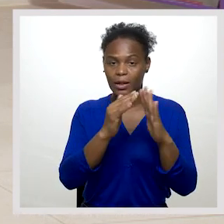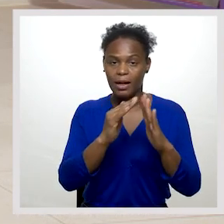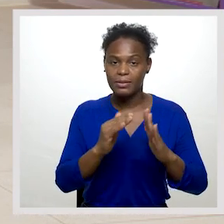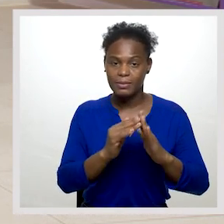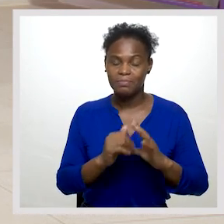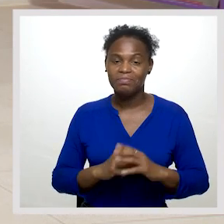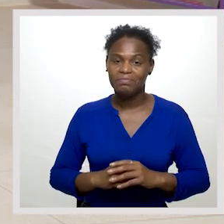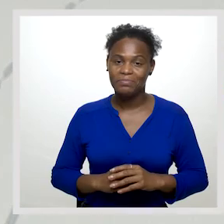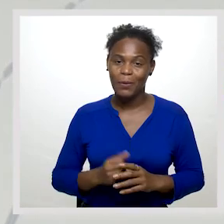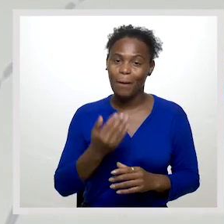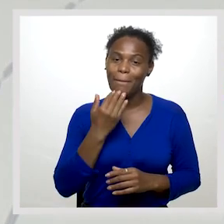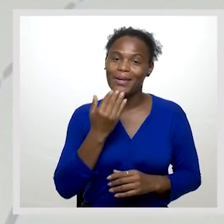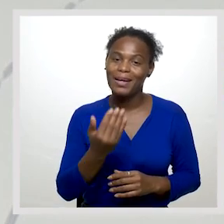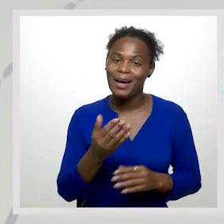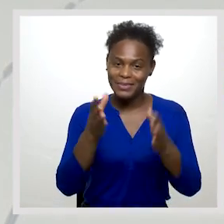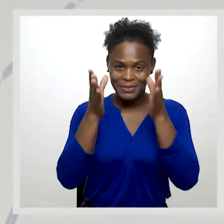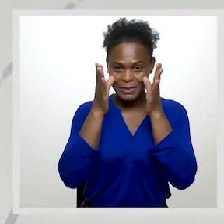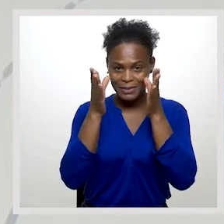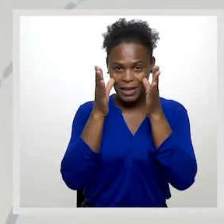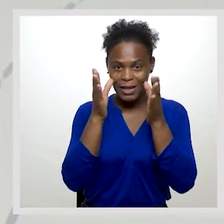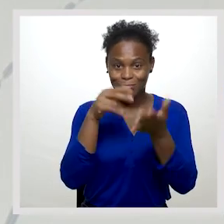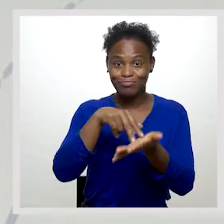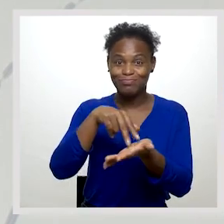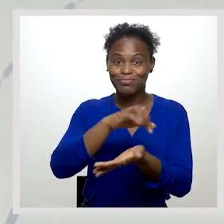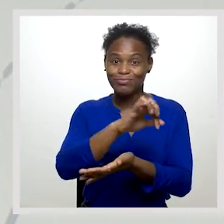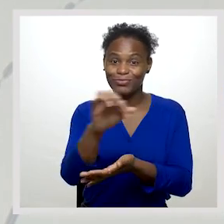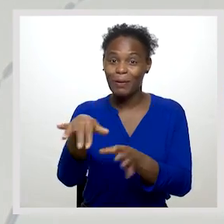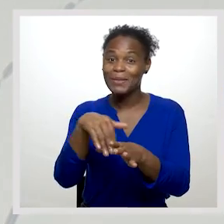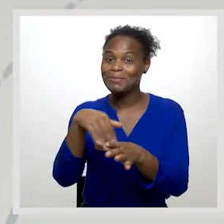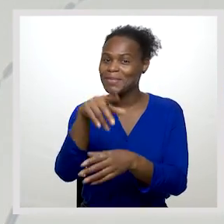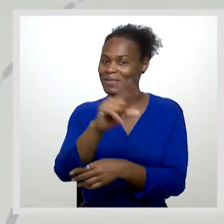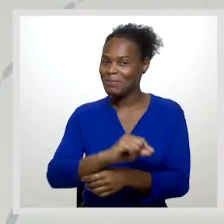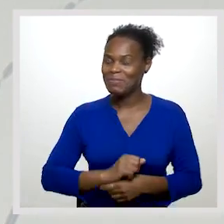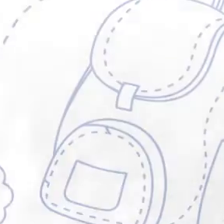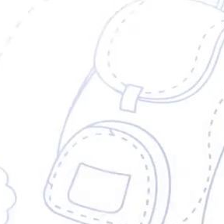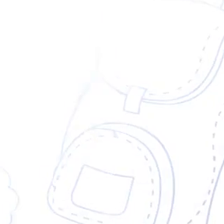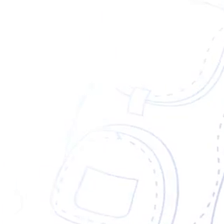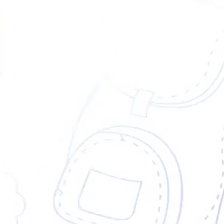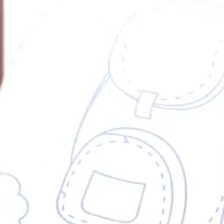Estudar em Casa. Obrigado pela vossa presença e participação.